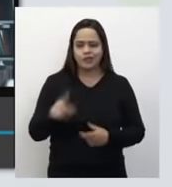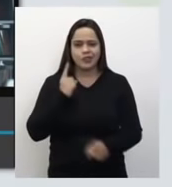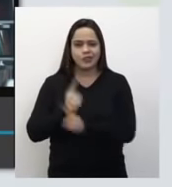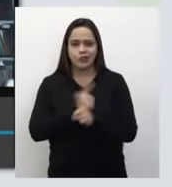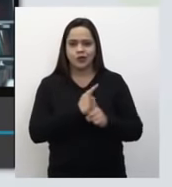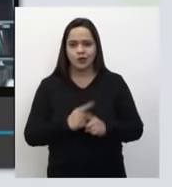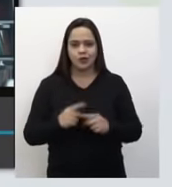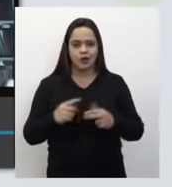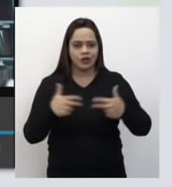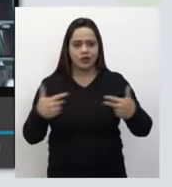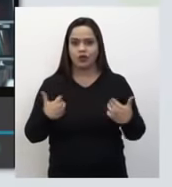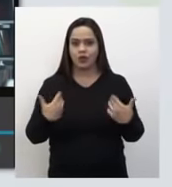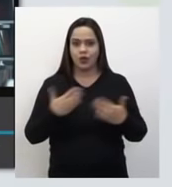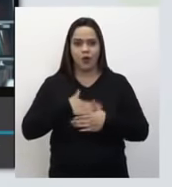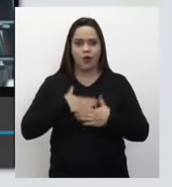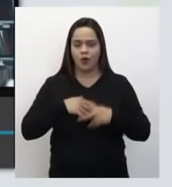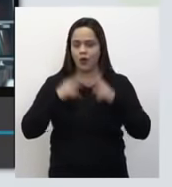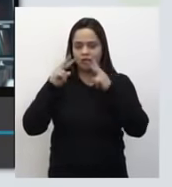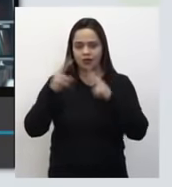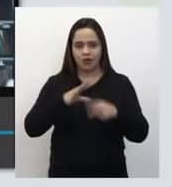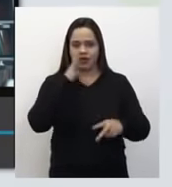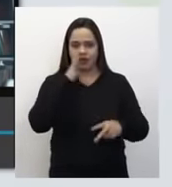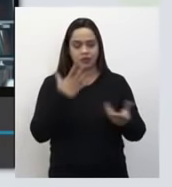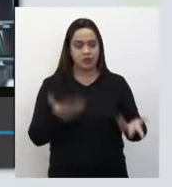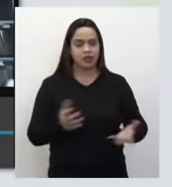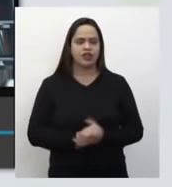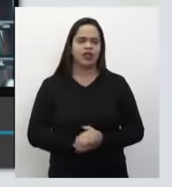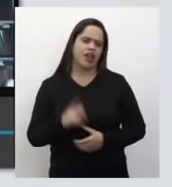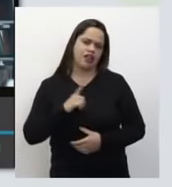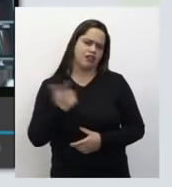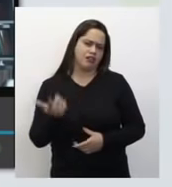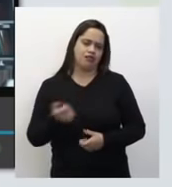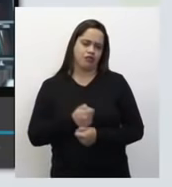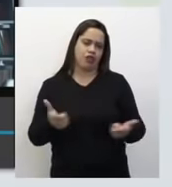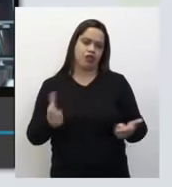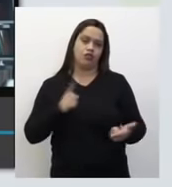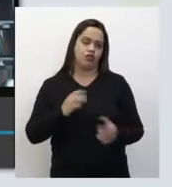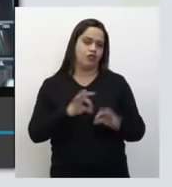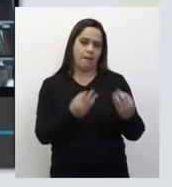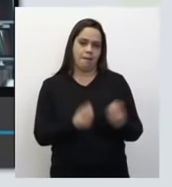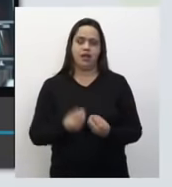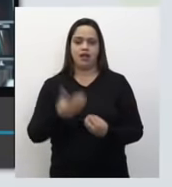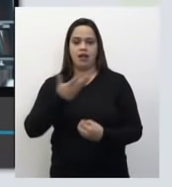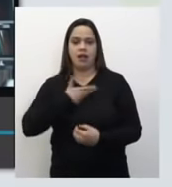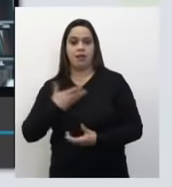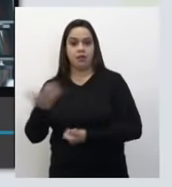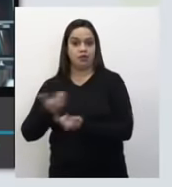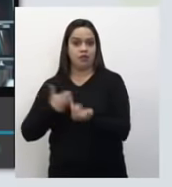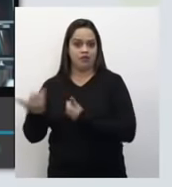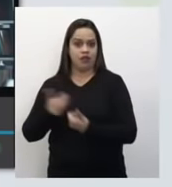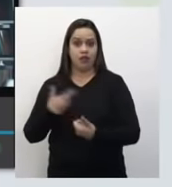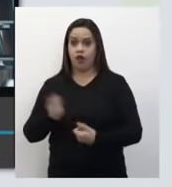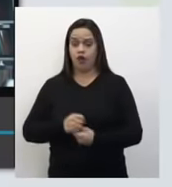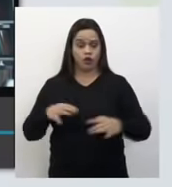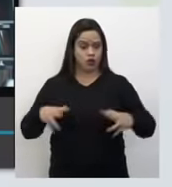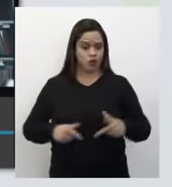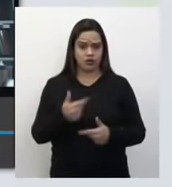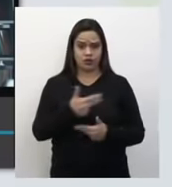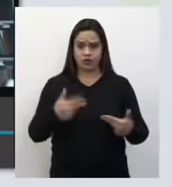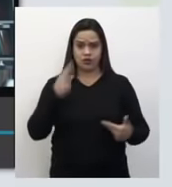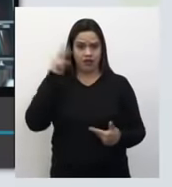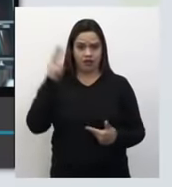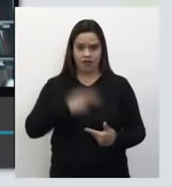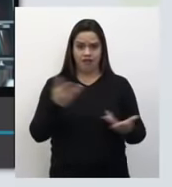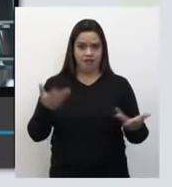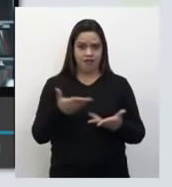pouco? E aí, por sorte, eu tinha alguns parentes, alguns colegas que me deram essa dica, olha, essa montoeira de coisa que você quer ver aí, na